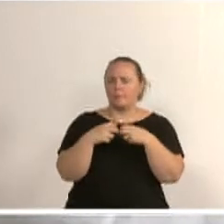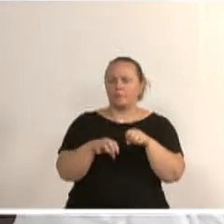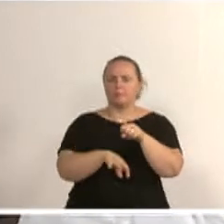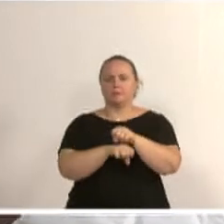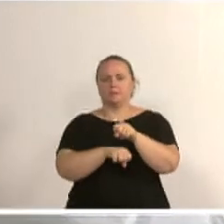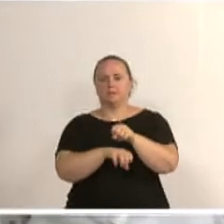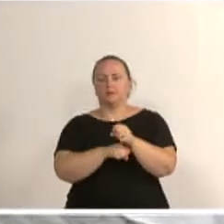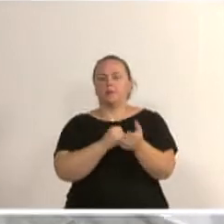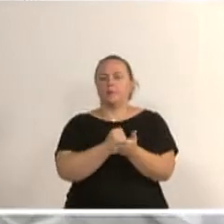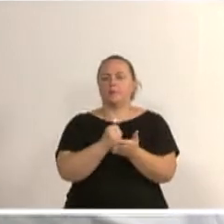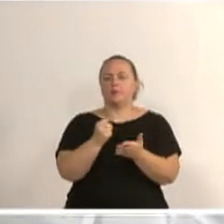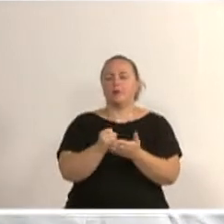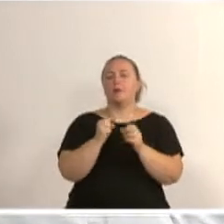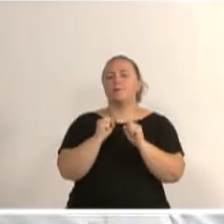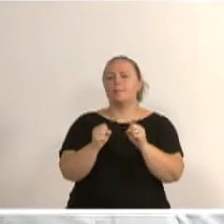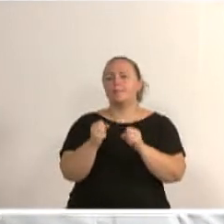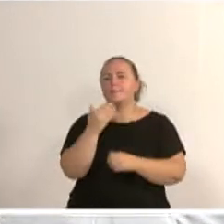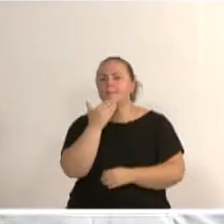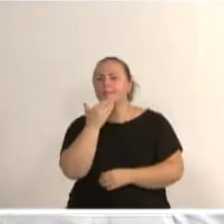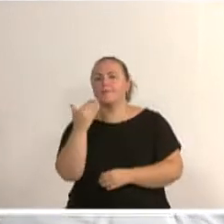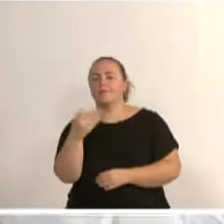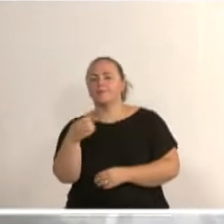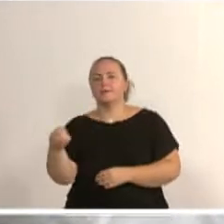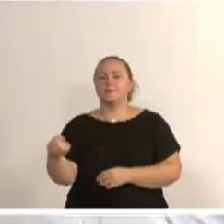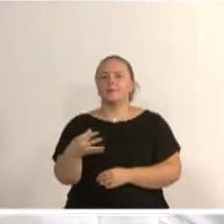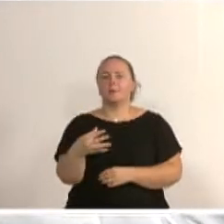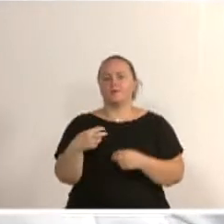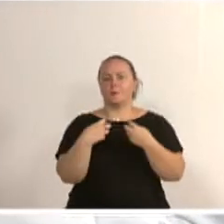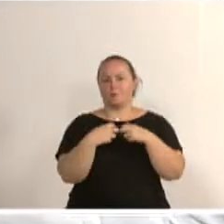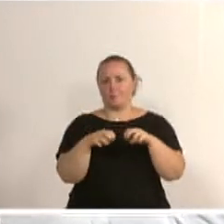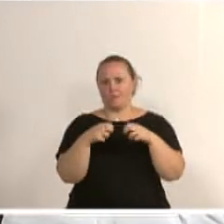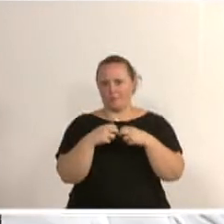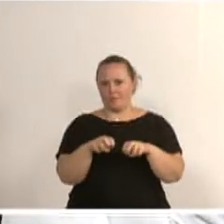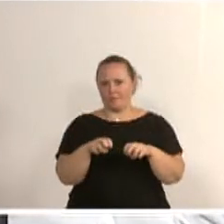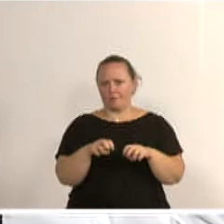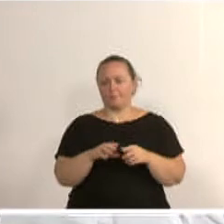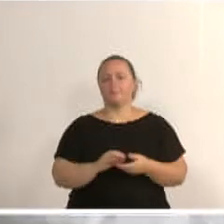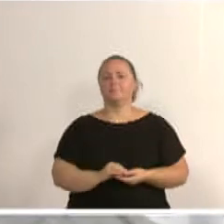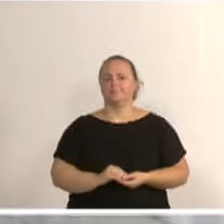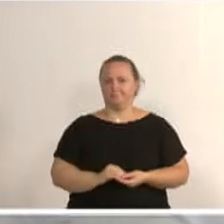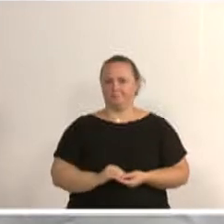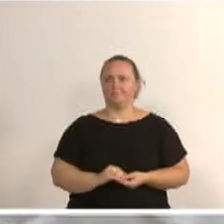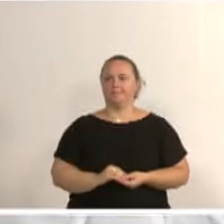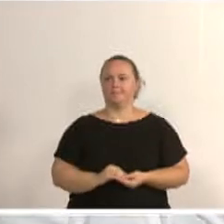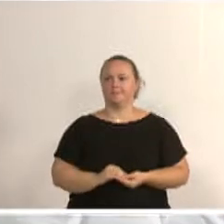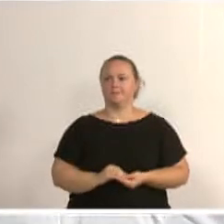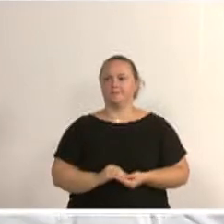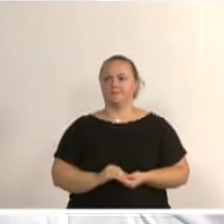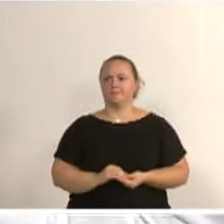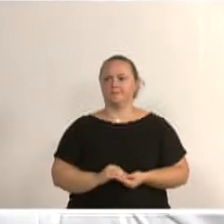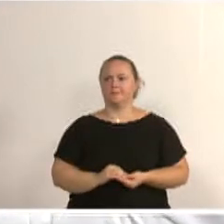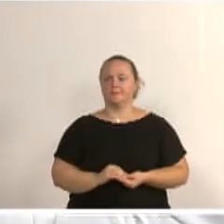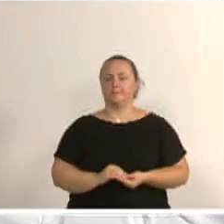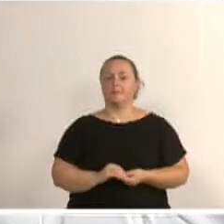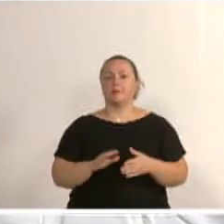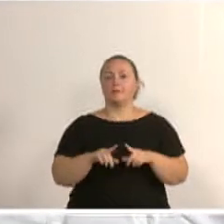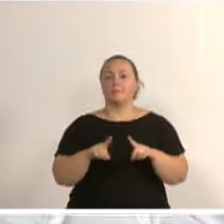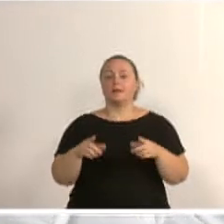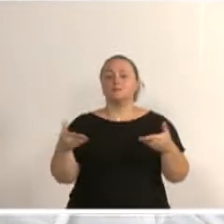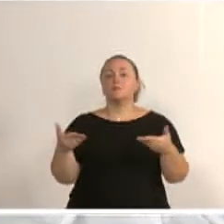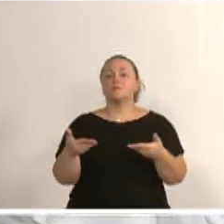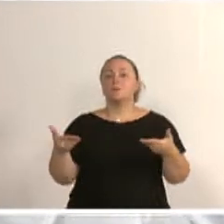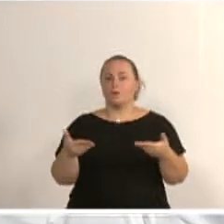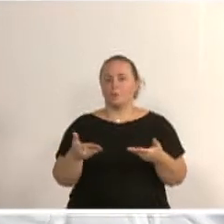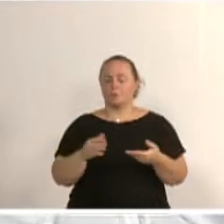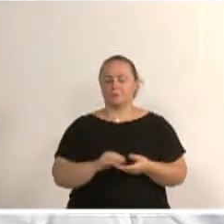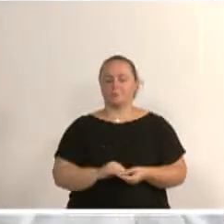pode solicitar à empresa que seja adicionado novos ônibus ao sistema, desde que a demanda seja esclarecida. O que está acontecendo hoje, por exemplo? Nós estamos